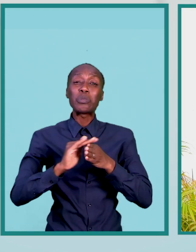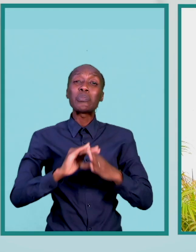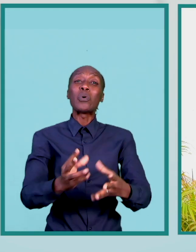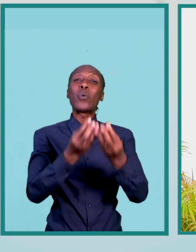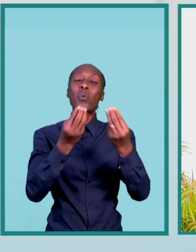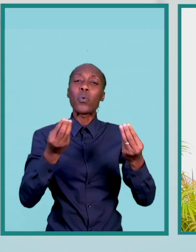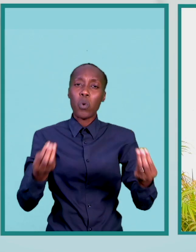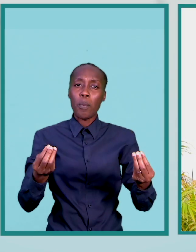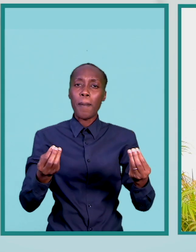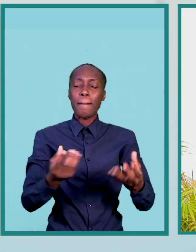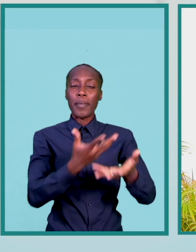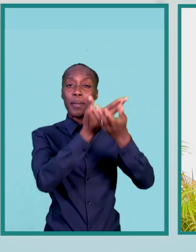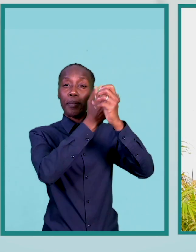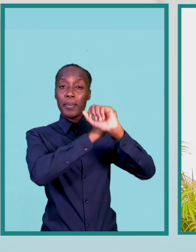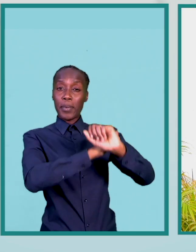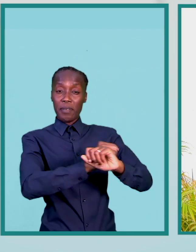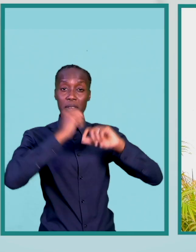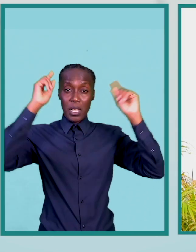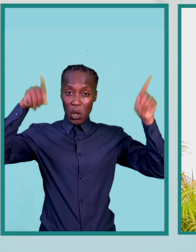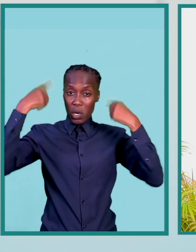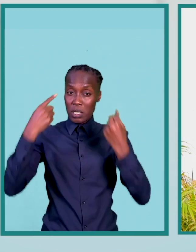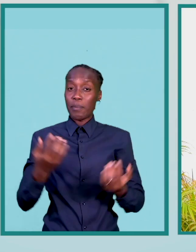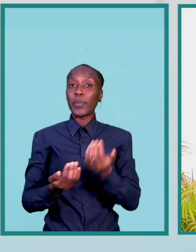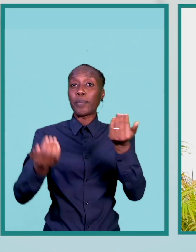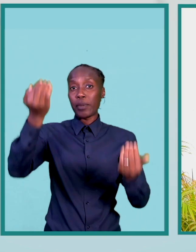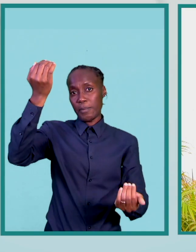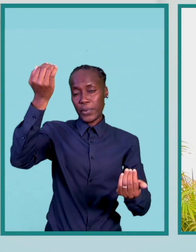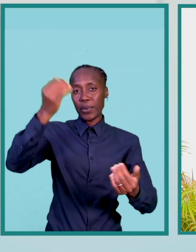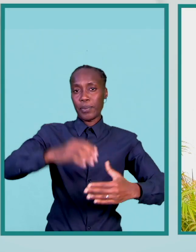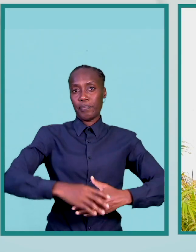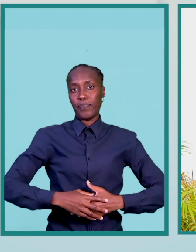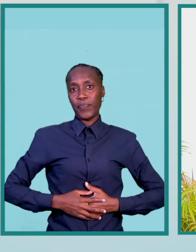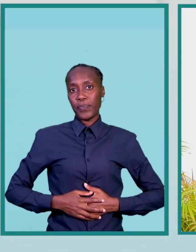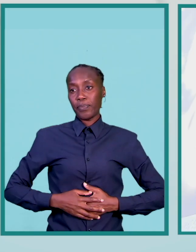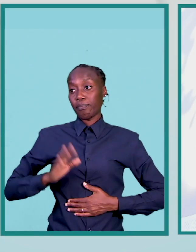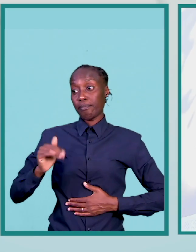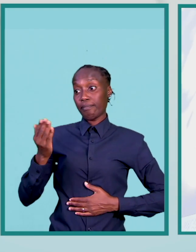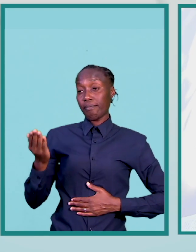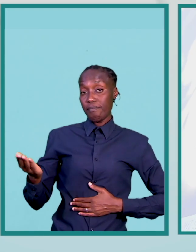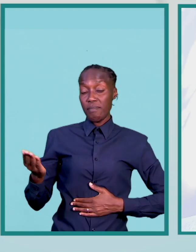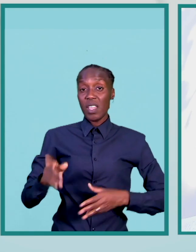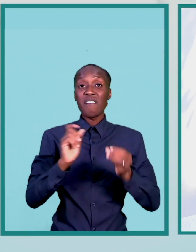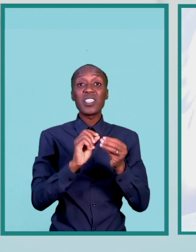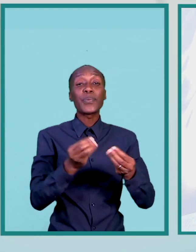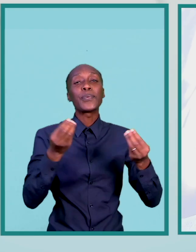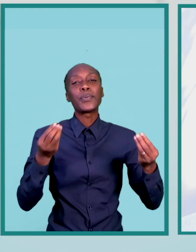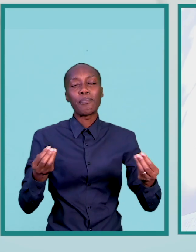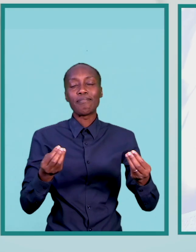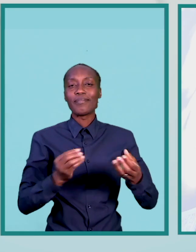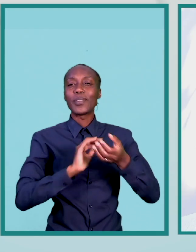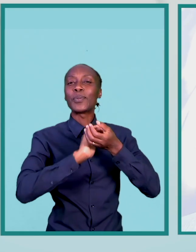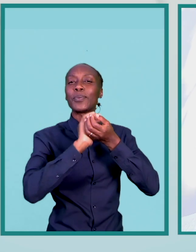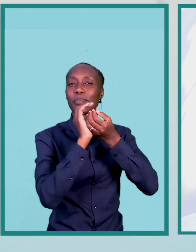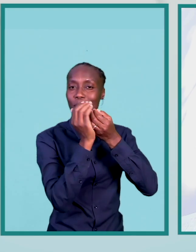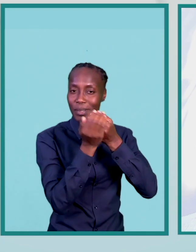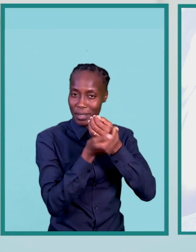ser implementadas ou atualmente estão a ser usadas para prevenir as uniões prematuras? A nossa atribuição magna é